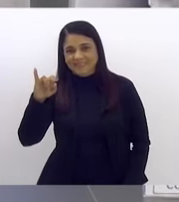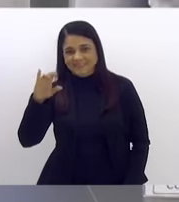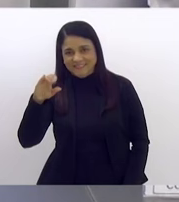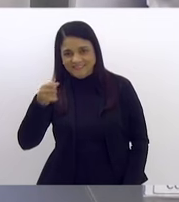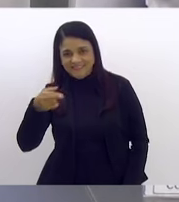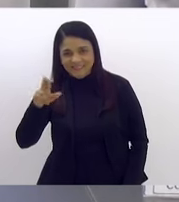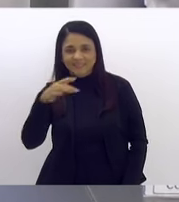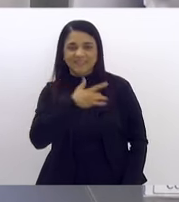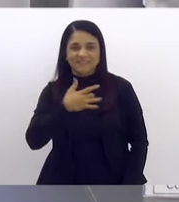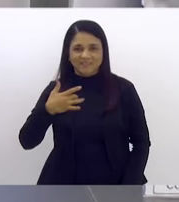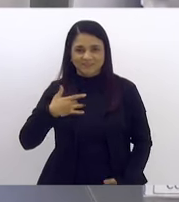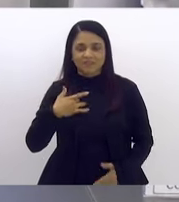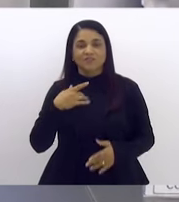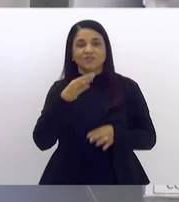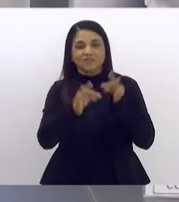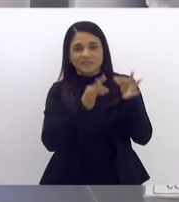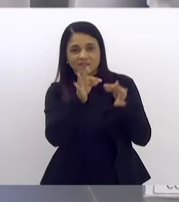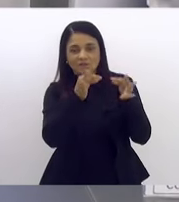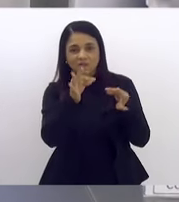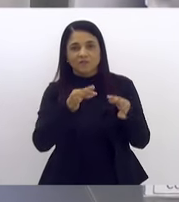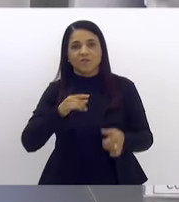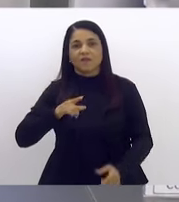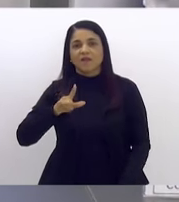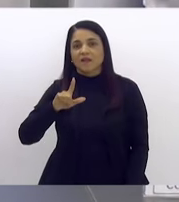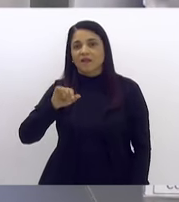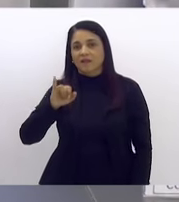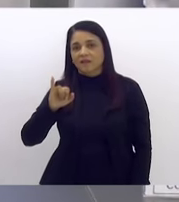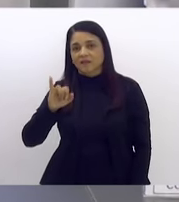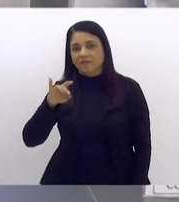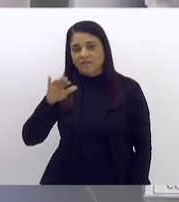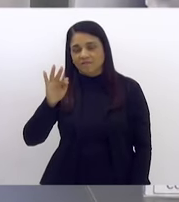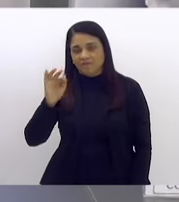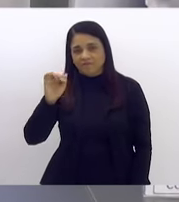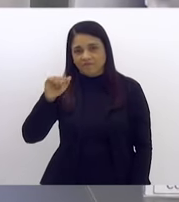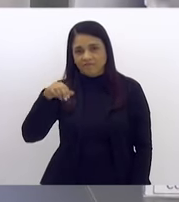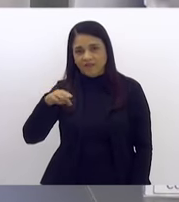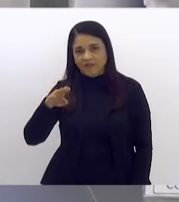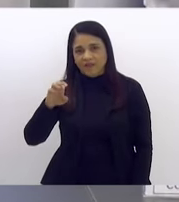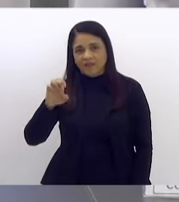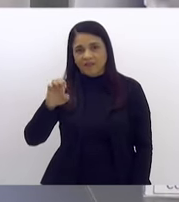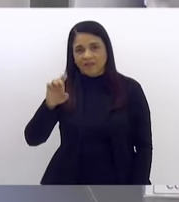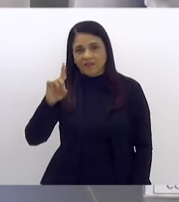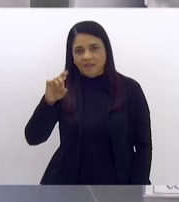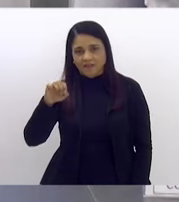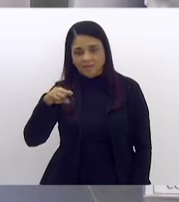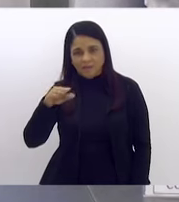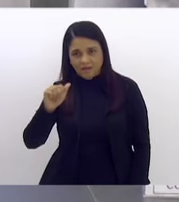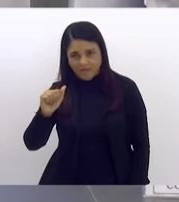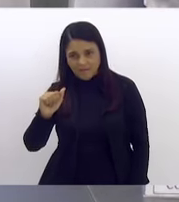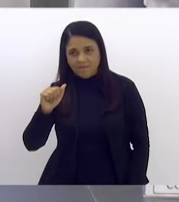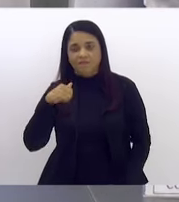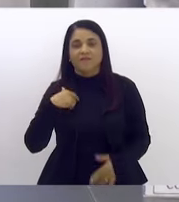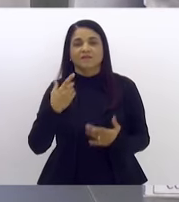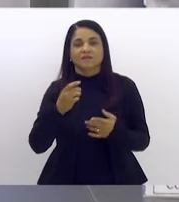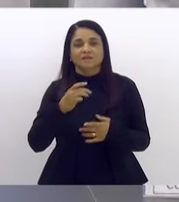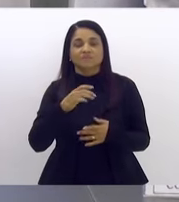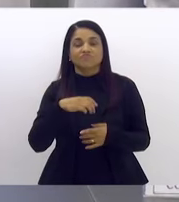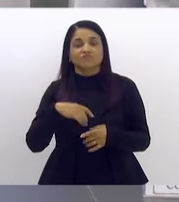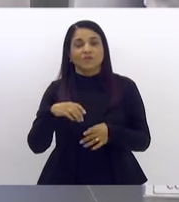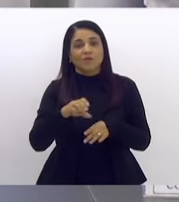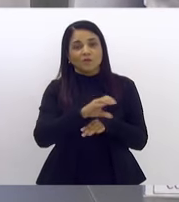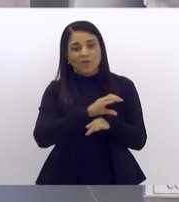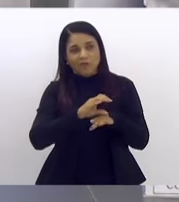tratamento de linfedema a ser realizado por médicos especialistas no âmbito do Estado do Rio de Janeiro parecer pela